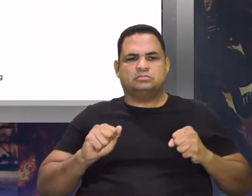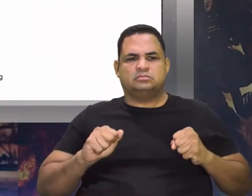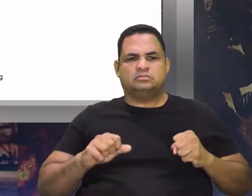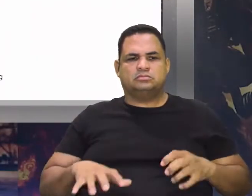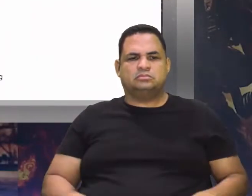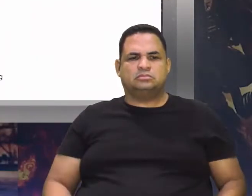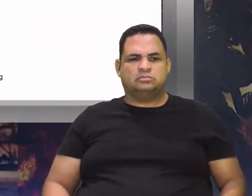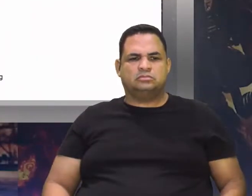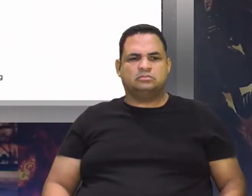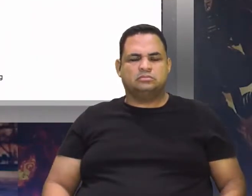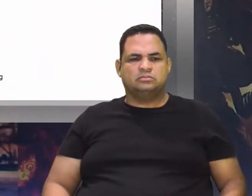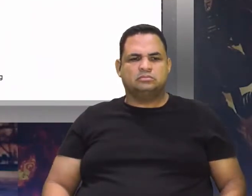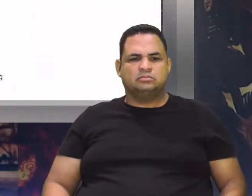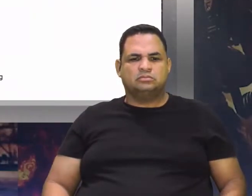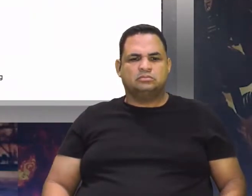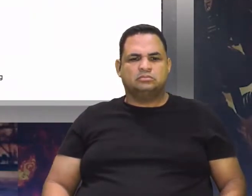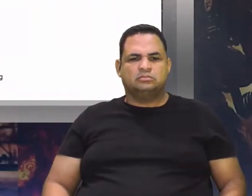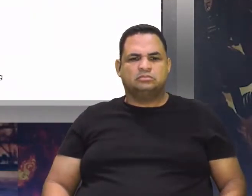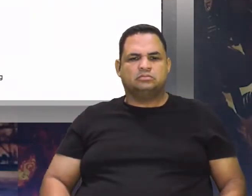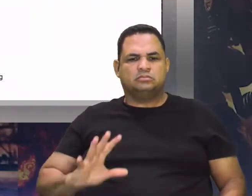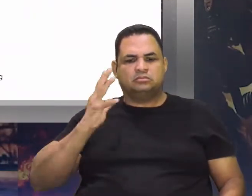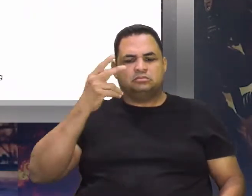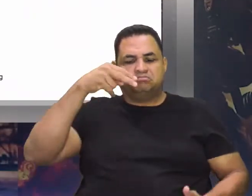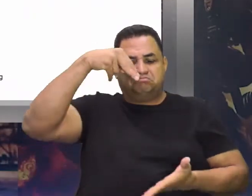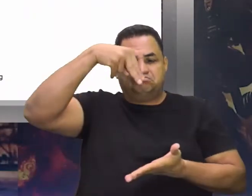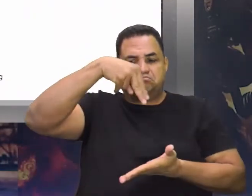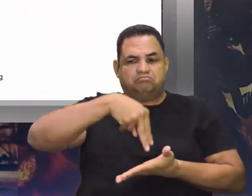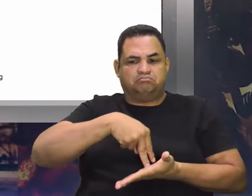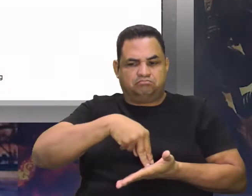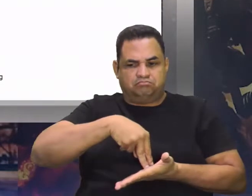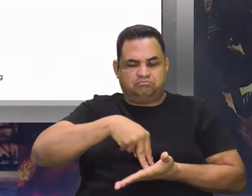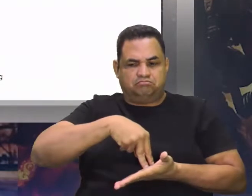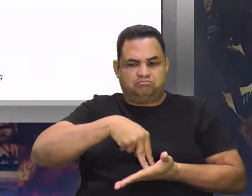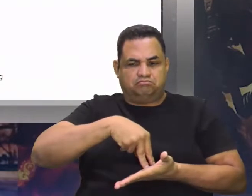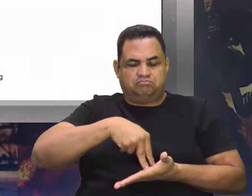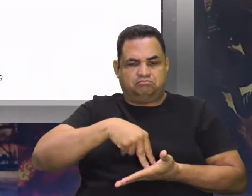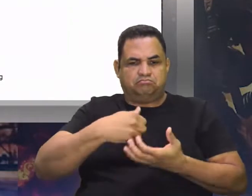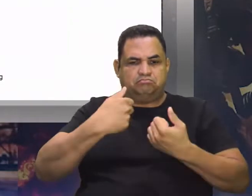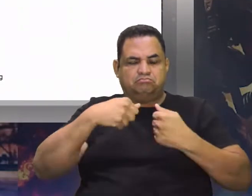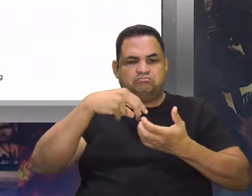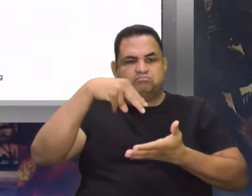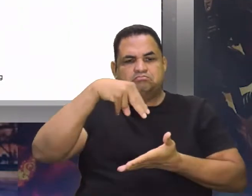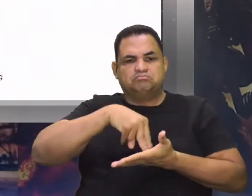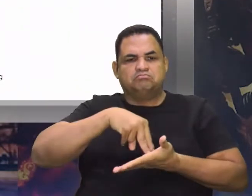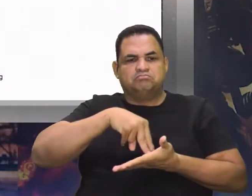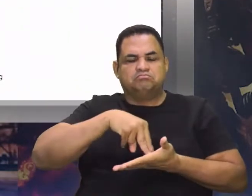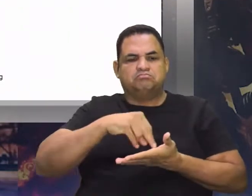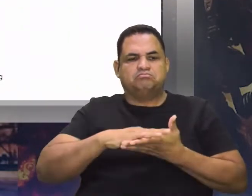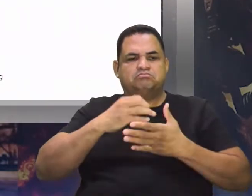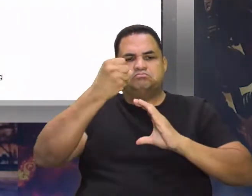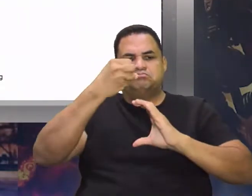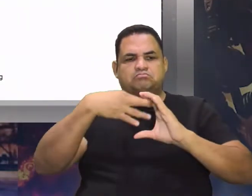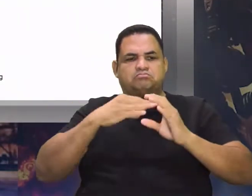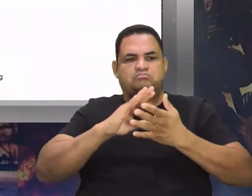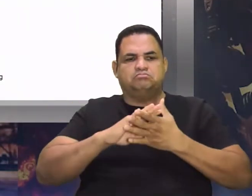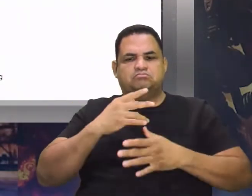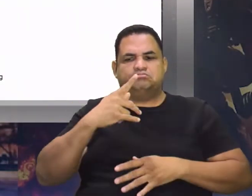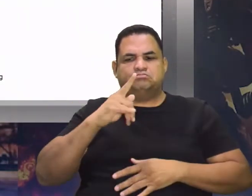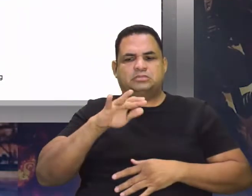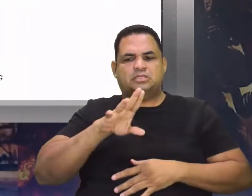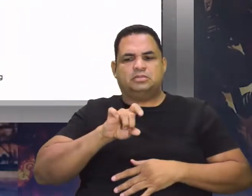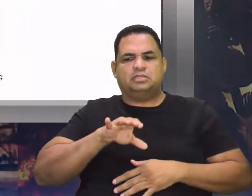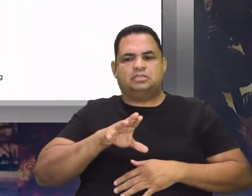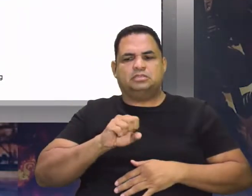nós segurarmos algo. Capacidade de ficar em pé, que são características dos primatas.